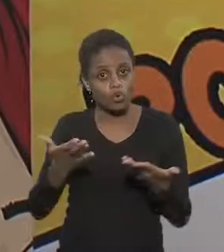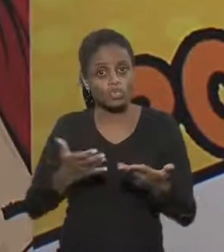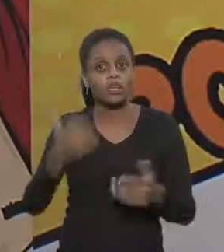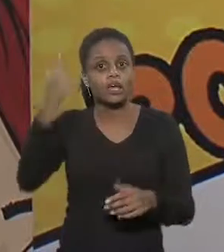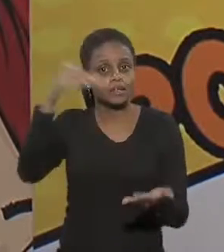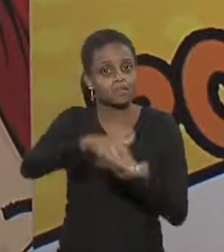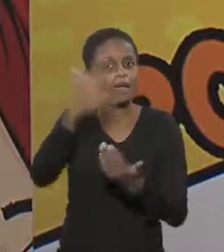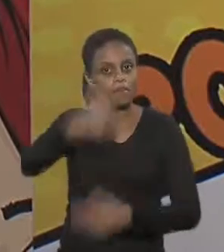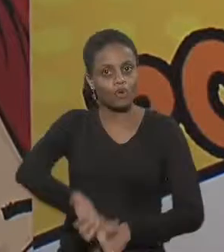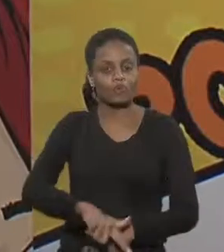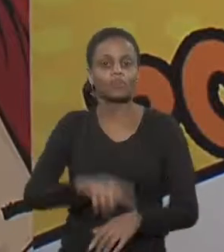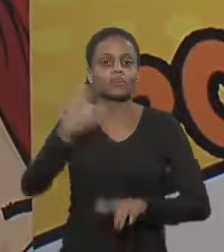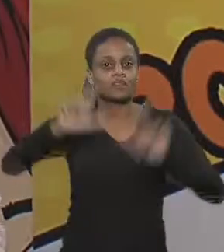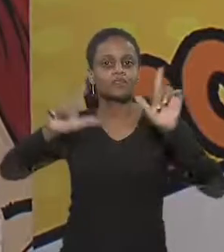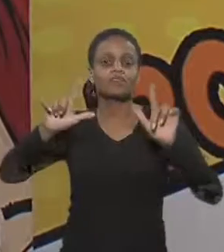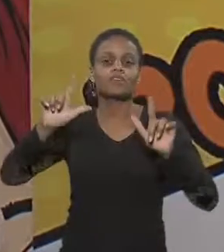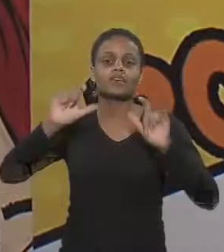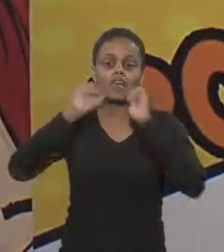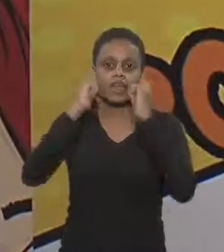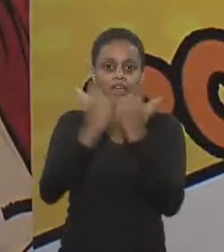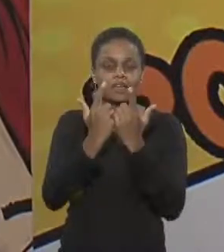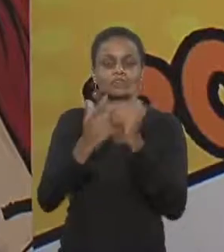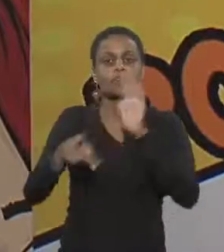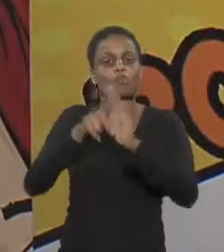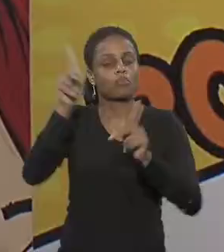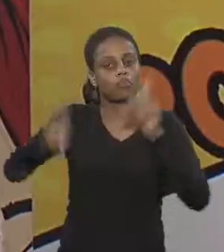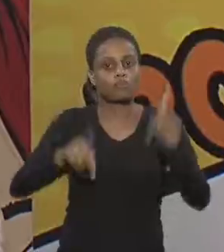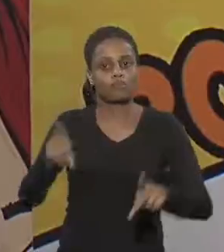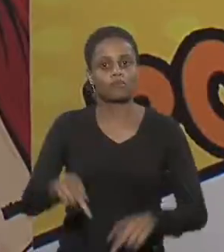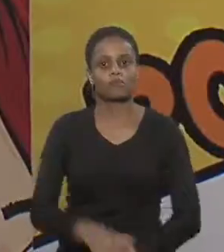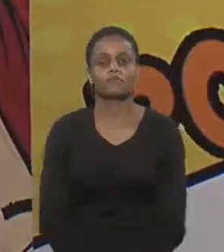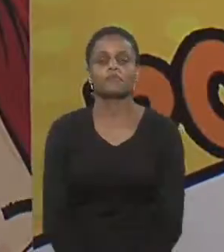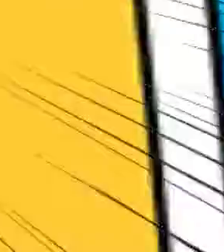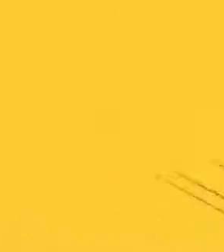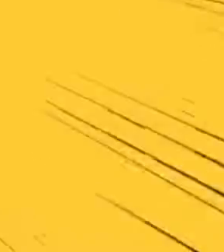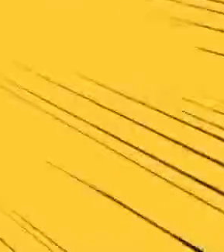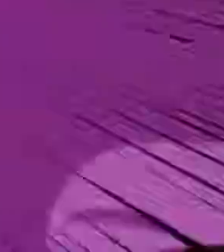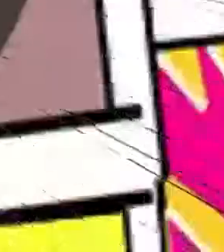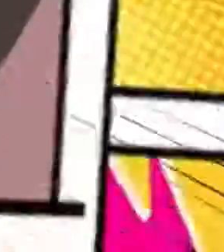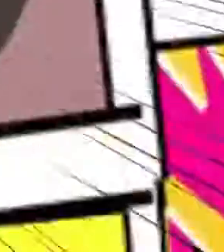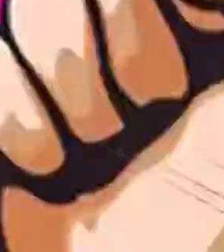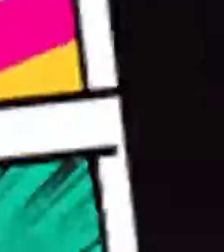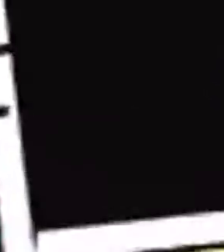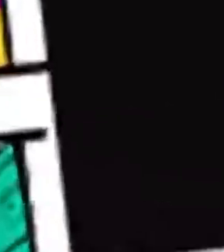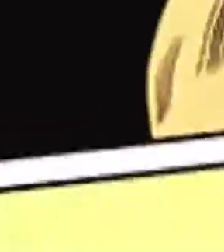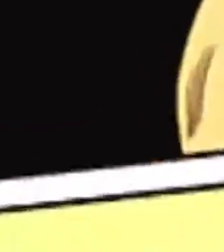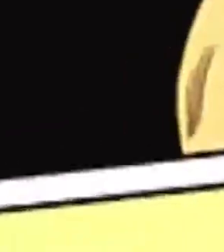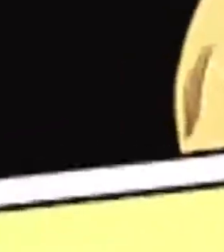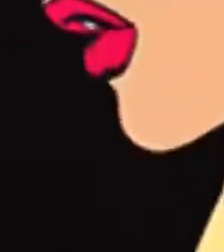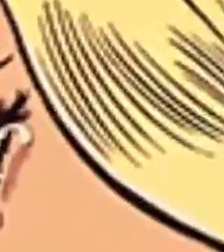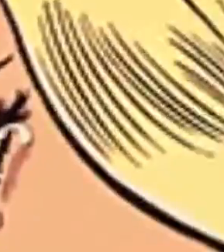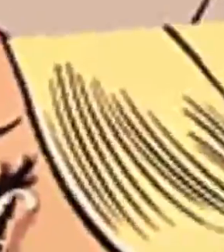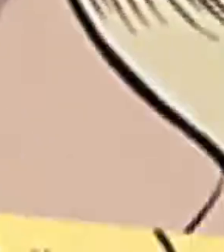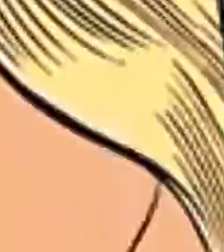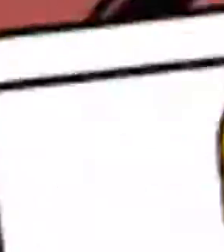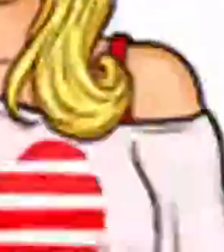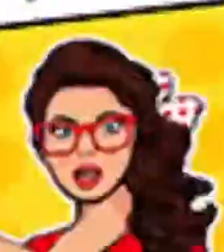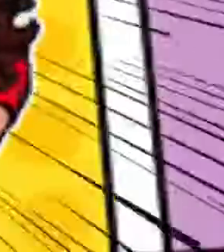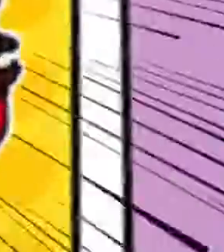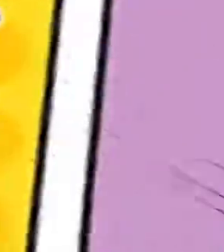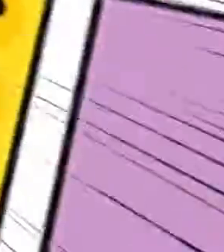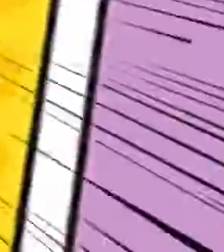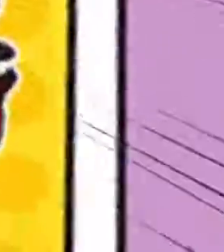www.alerj.rj.gov.br. Toda Mulher fica por aqui. Até a próxima. TV Alerj, o canal do povo.